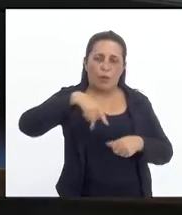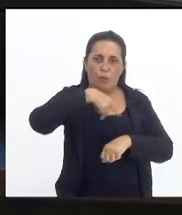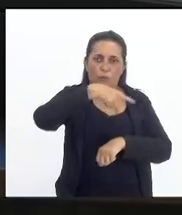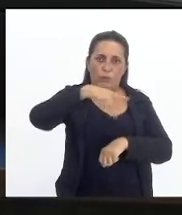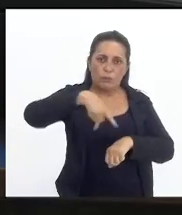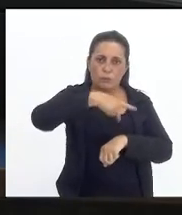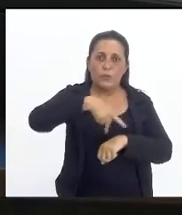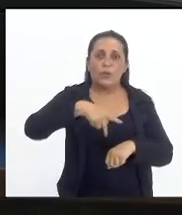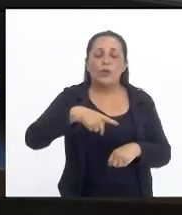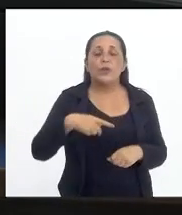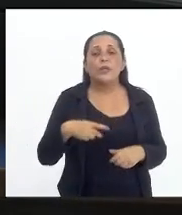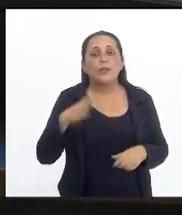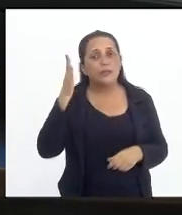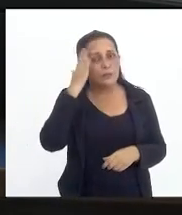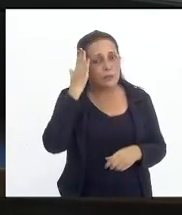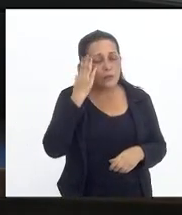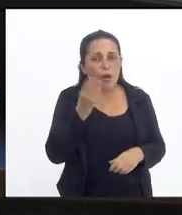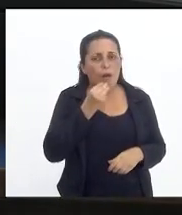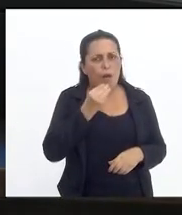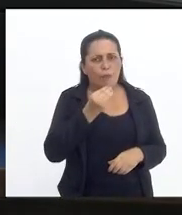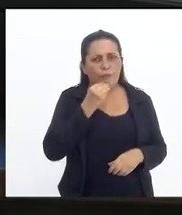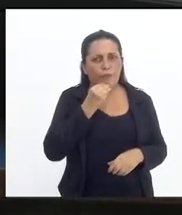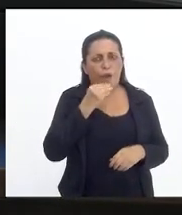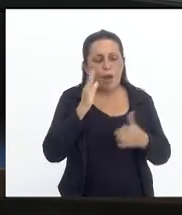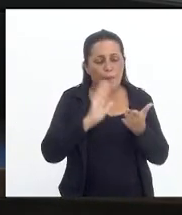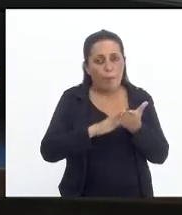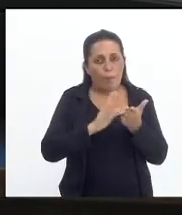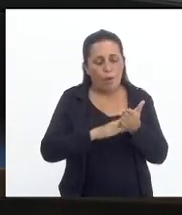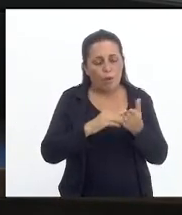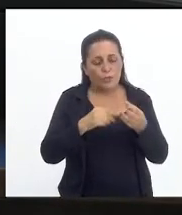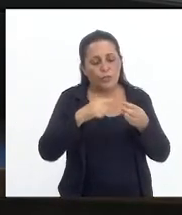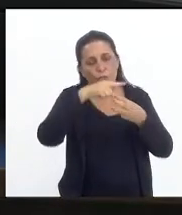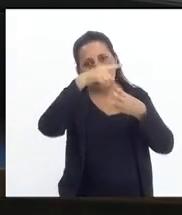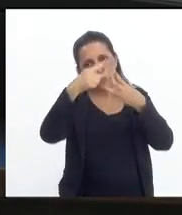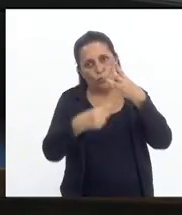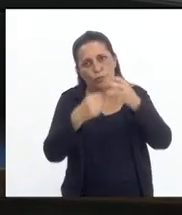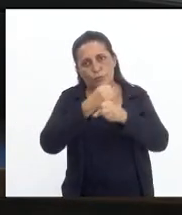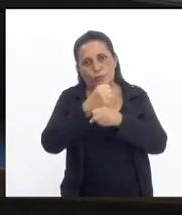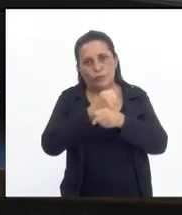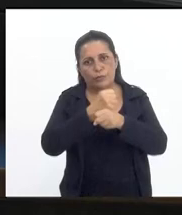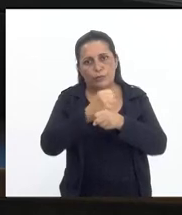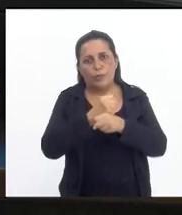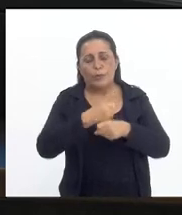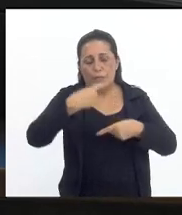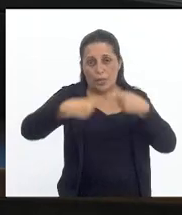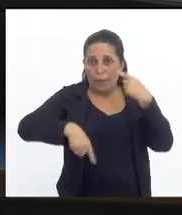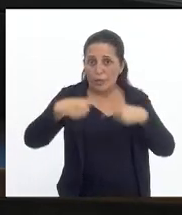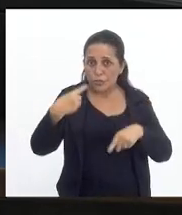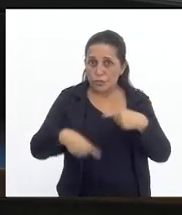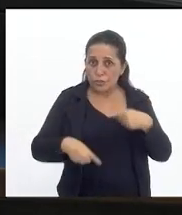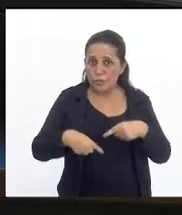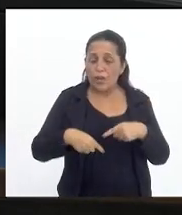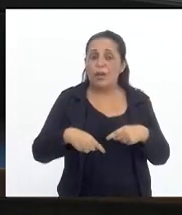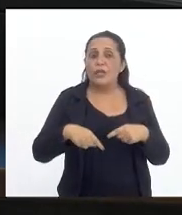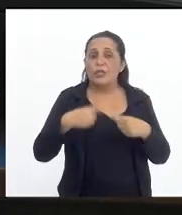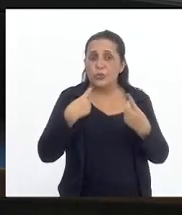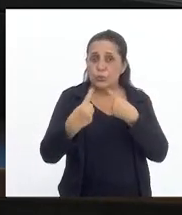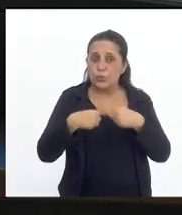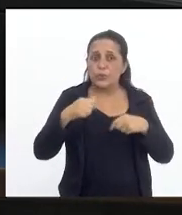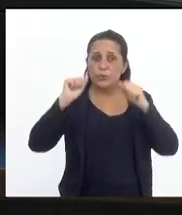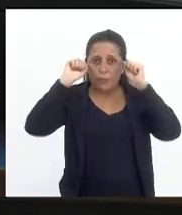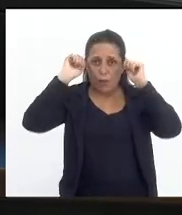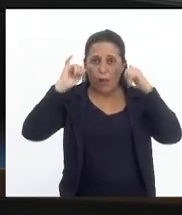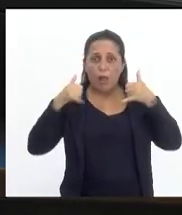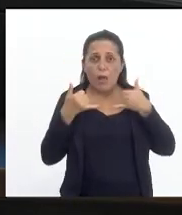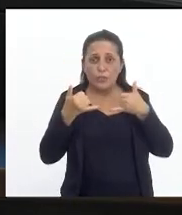Tesouro Nacional e obviamente a proposta do triênio para ser debatido e discutida nessa casa qual o melhor encaminhamento que se